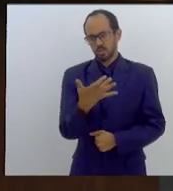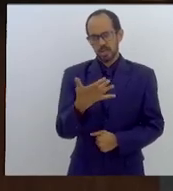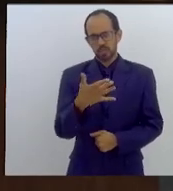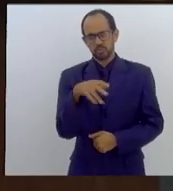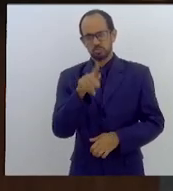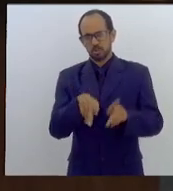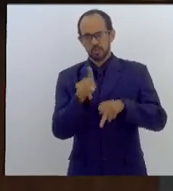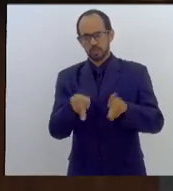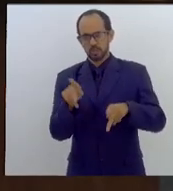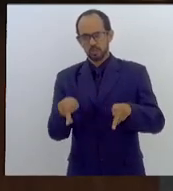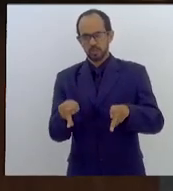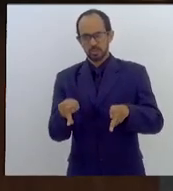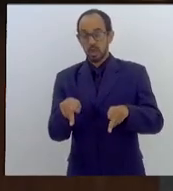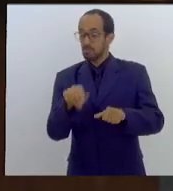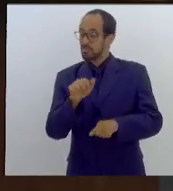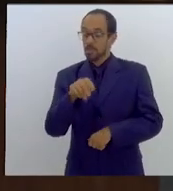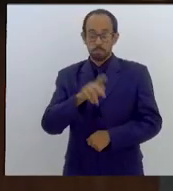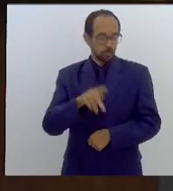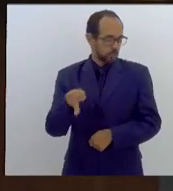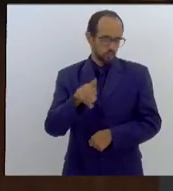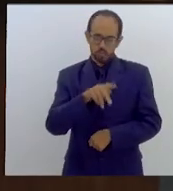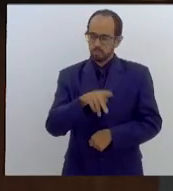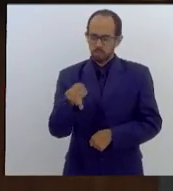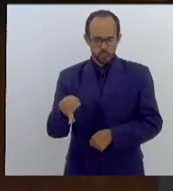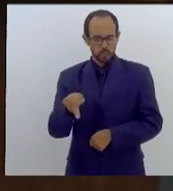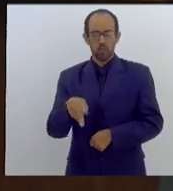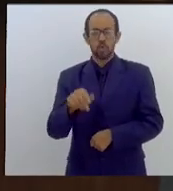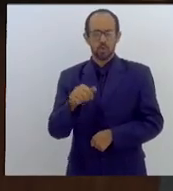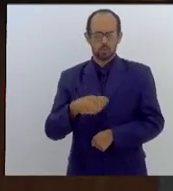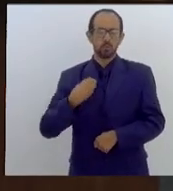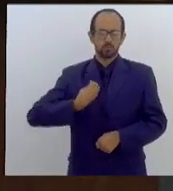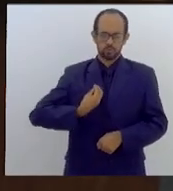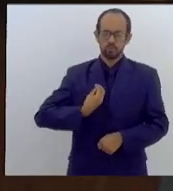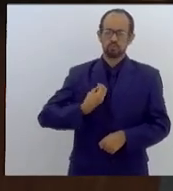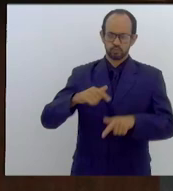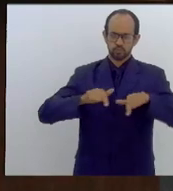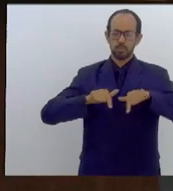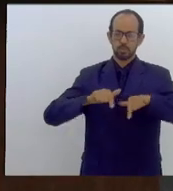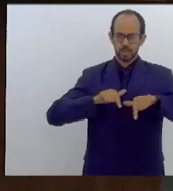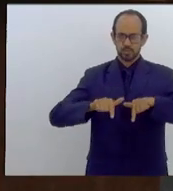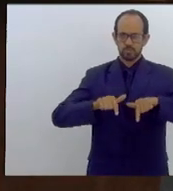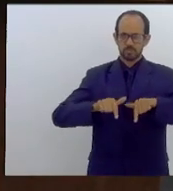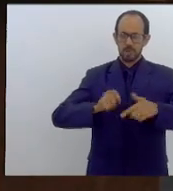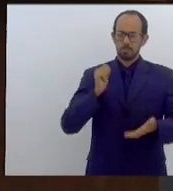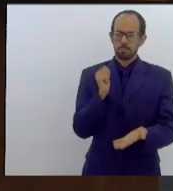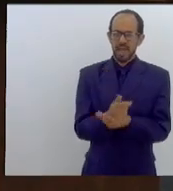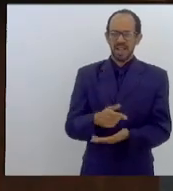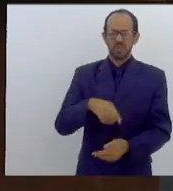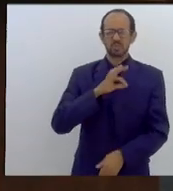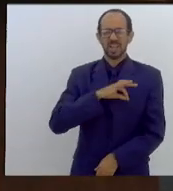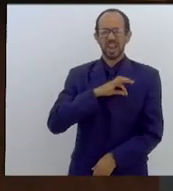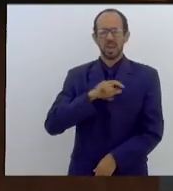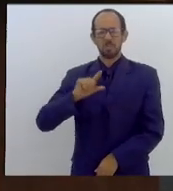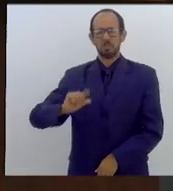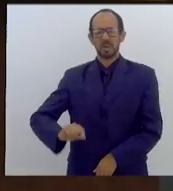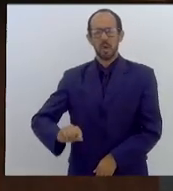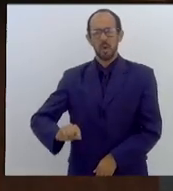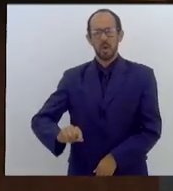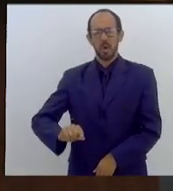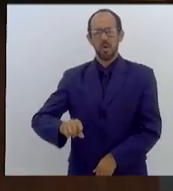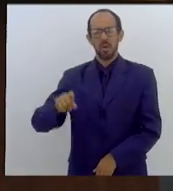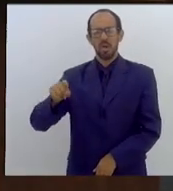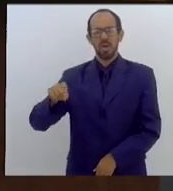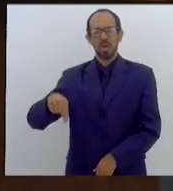ativos, esse Estado pagar o salário mais baixo entre as redes, é esse Estado, de alguma